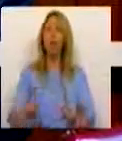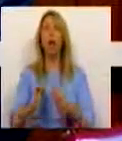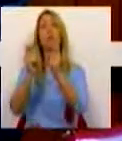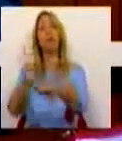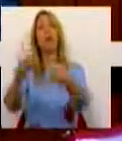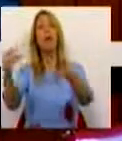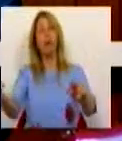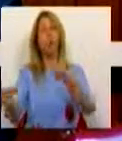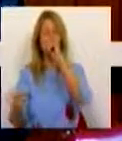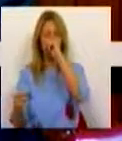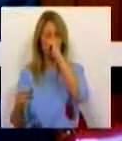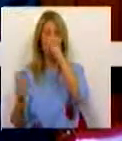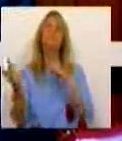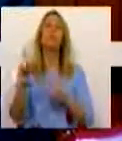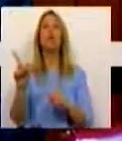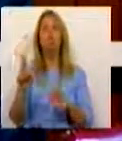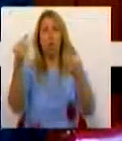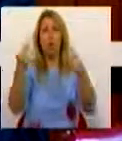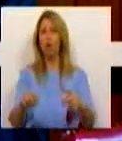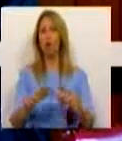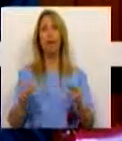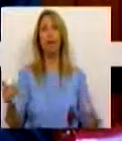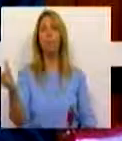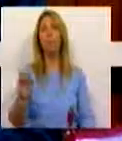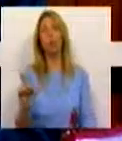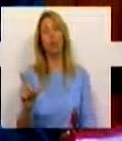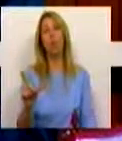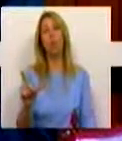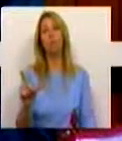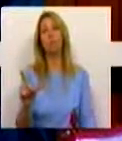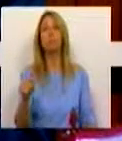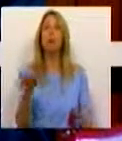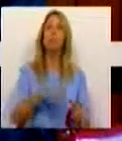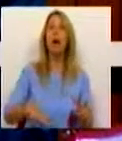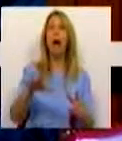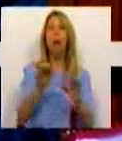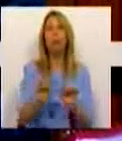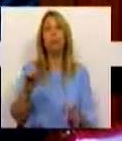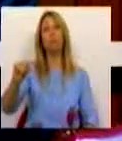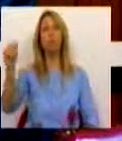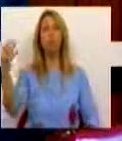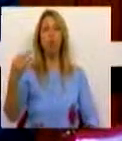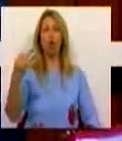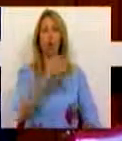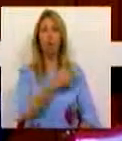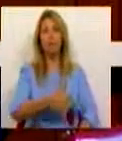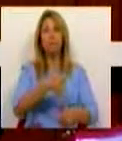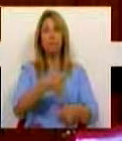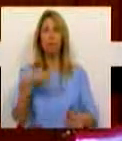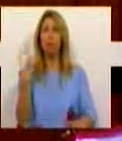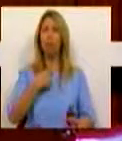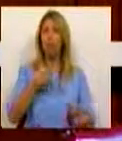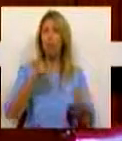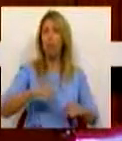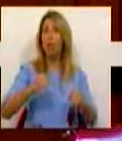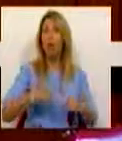Câmara Municipal de Lisboa, e só para a Câmara Municipal de Lisboa, e para a área metropolitana do Porto. E nós concordamos. Aquilo que achamos